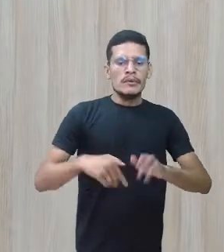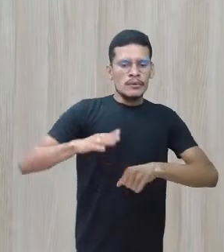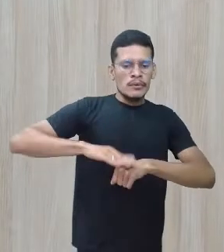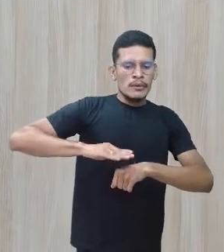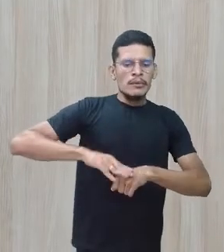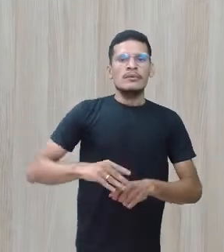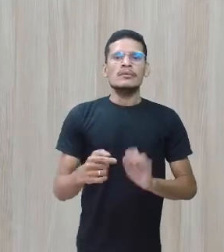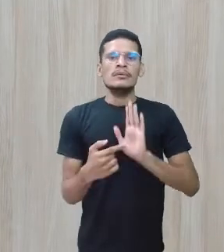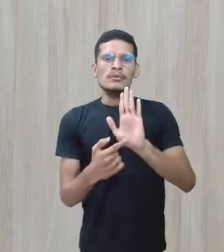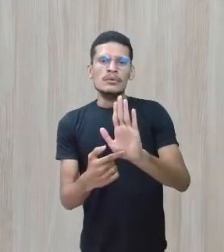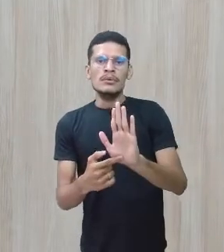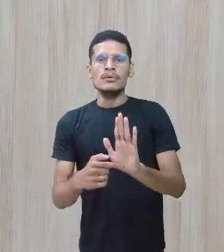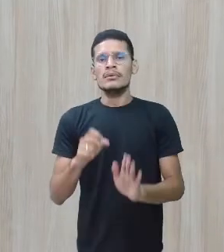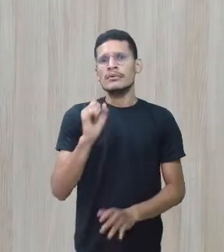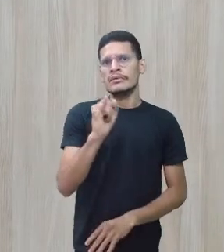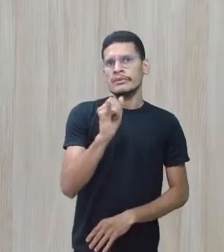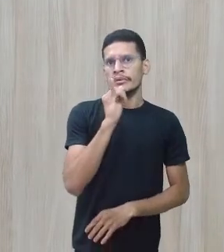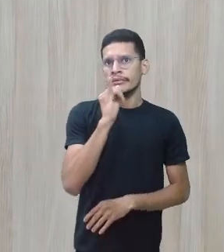serão narrados